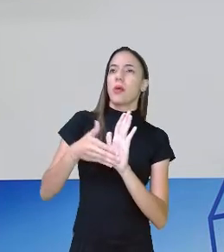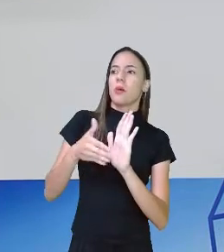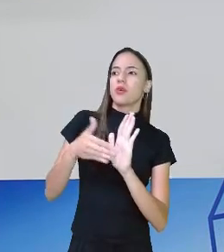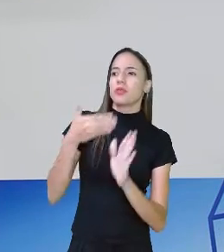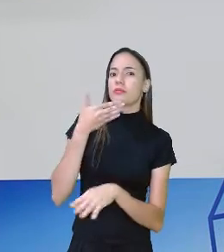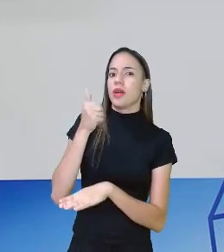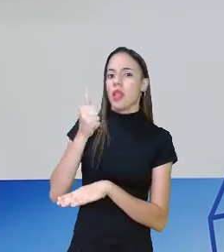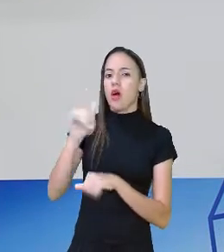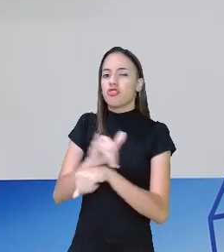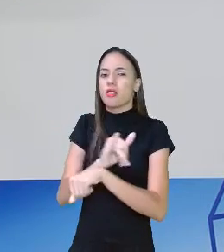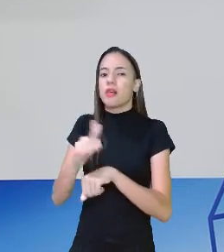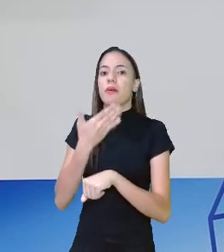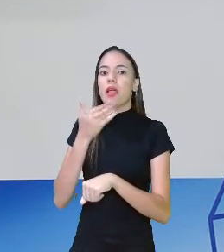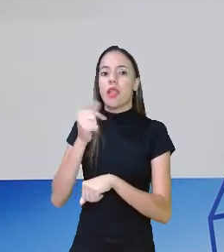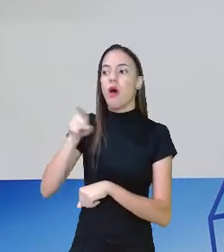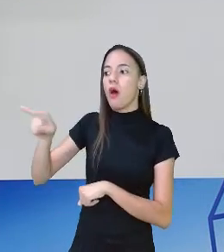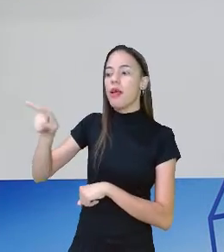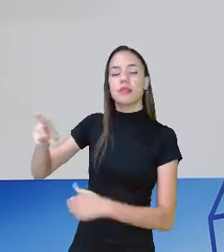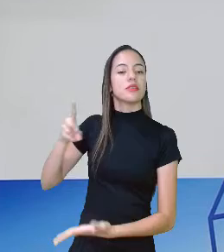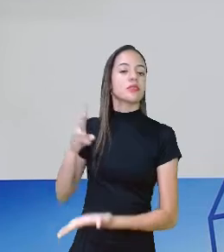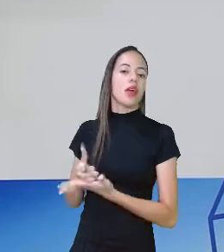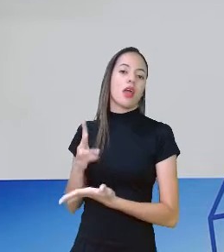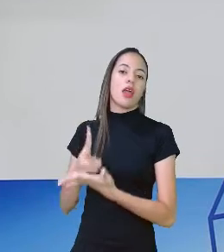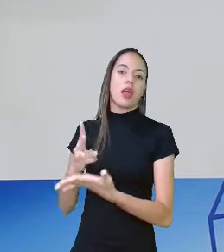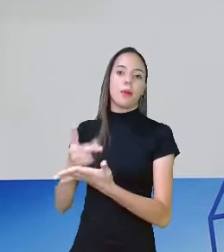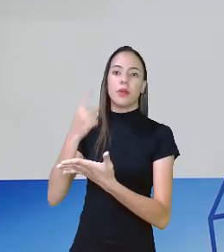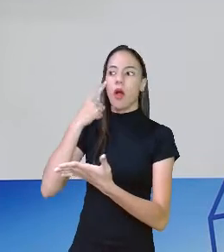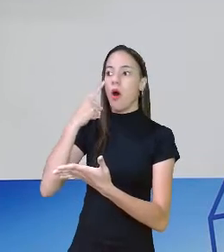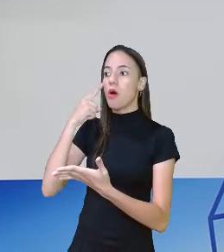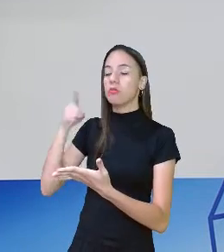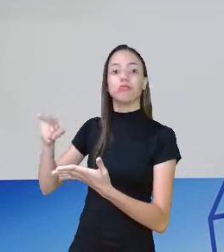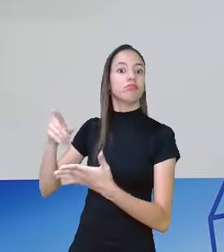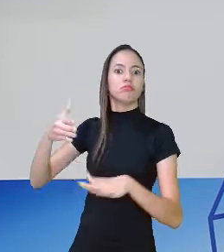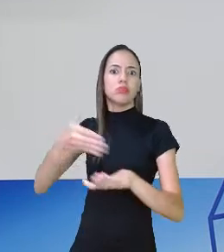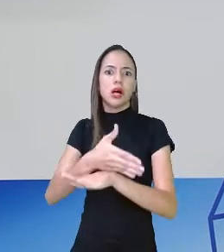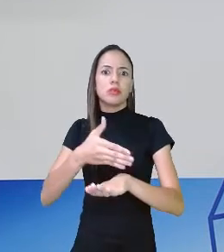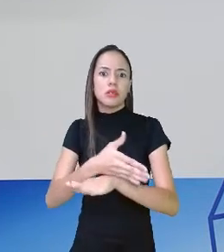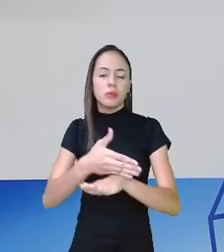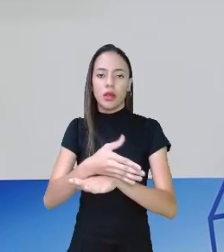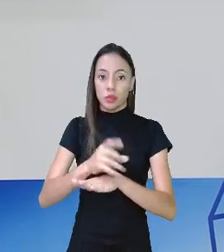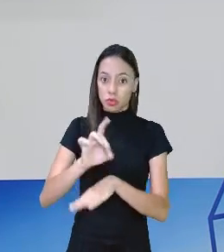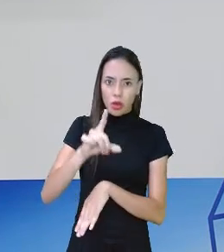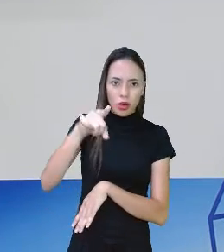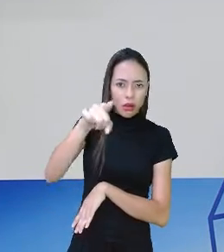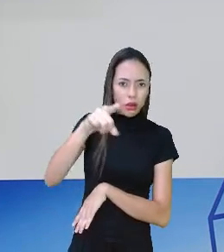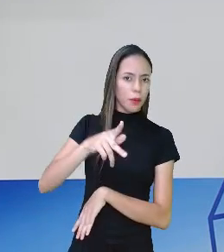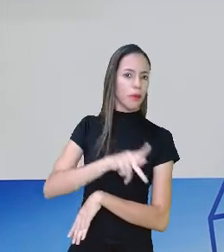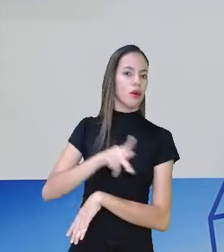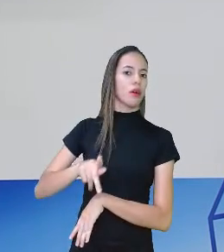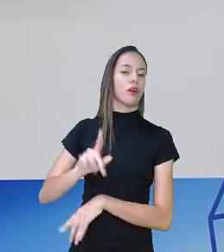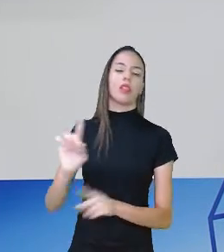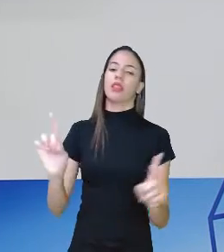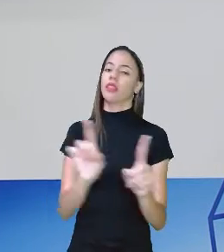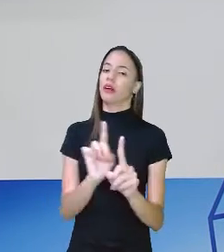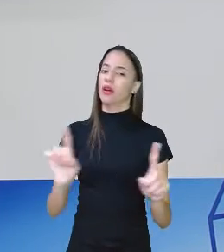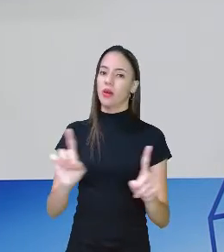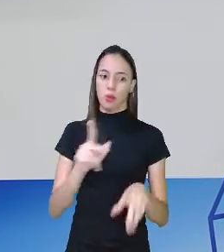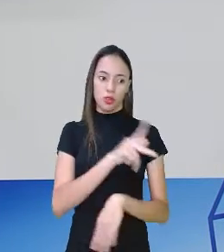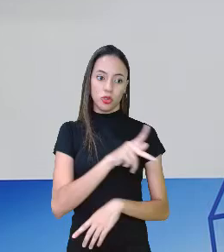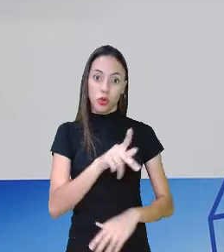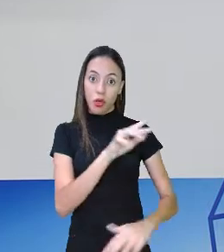sempre seja contemplado e visto, percebido, não só por você, professor, não só pelo professor de